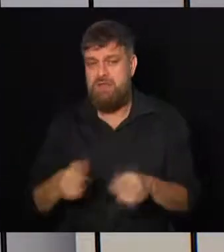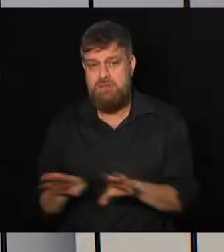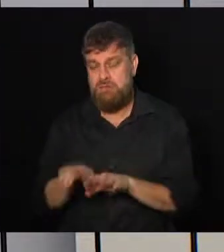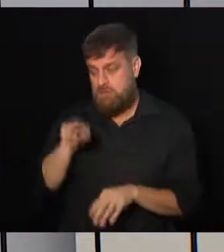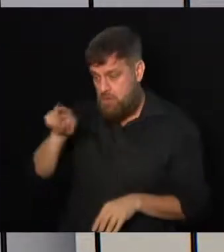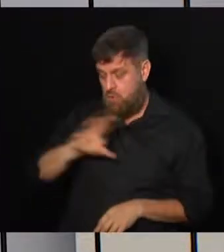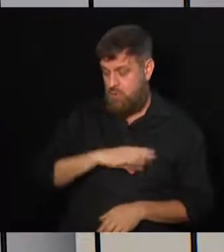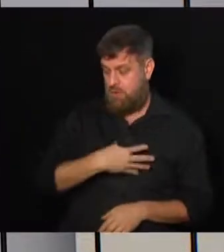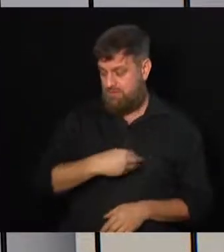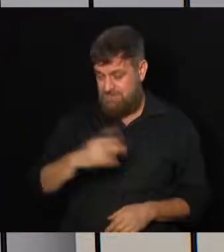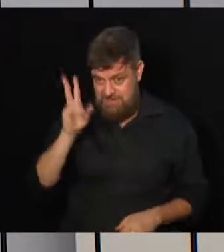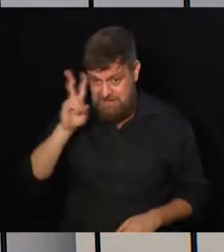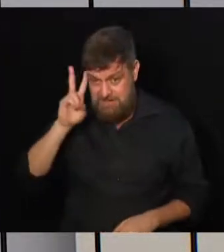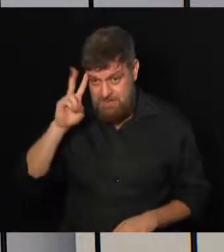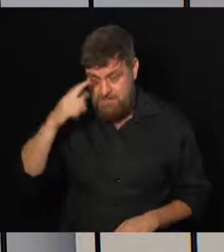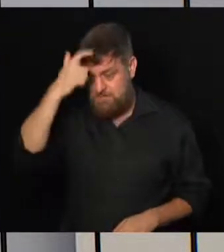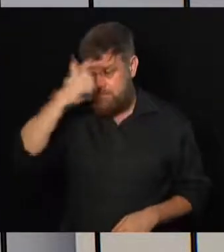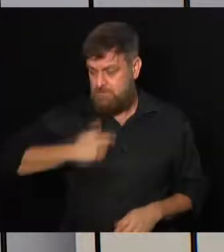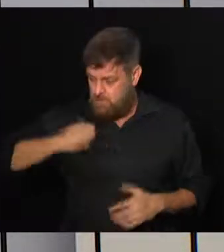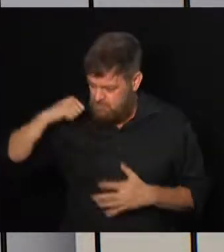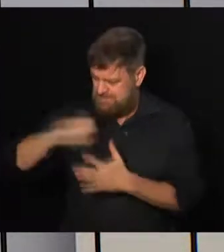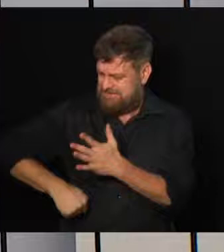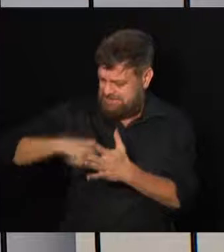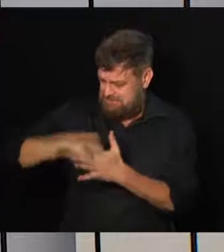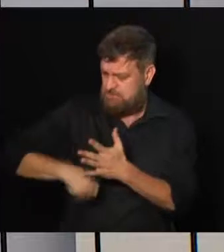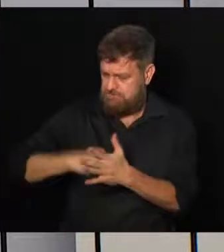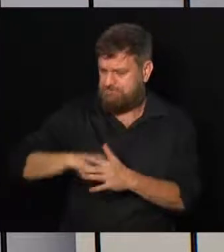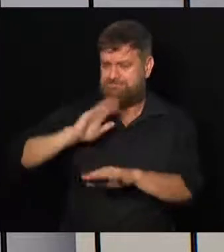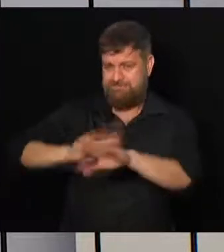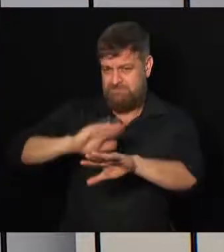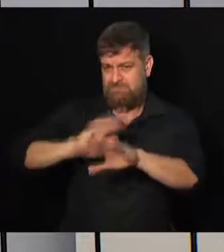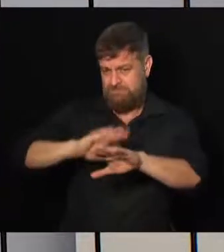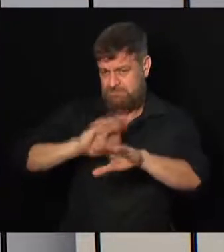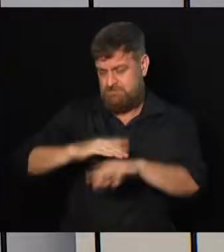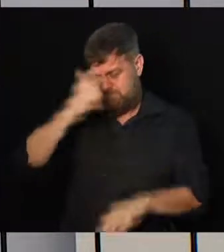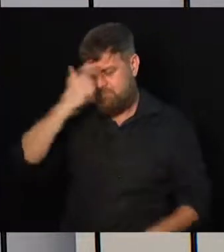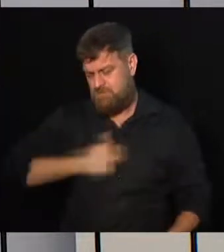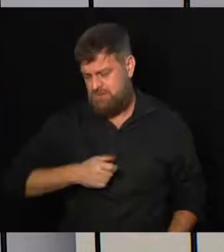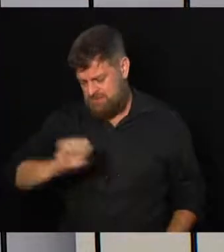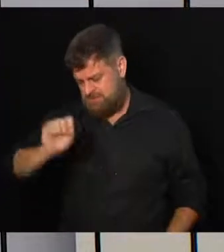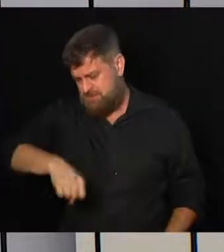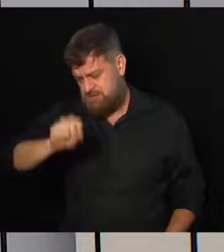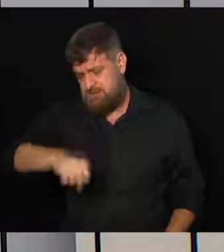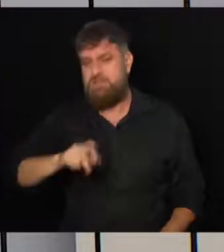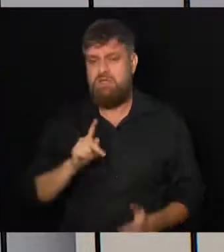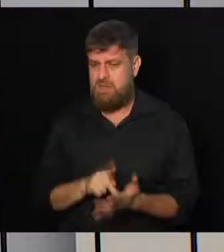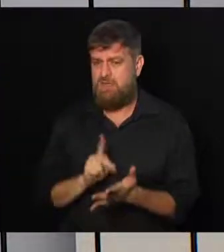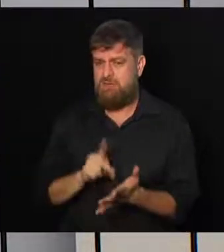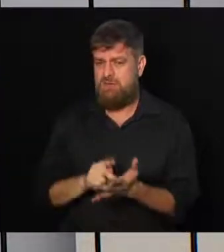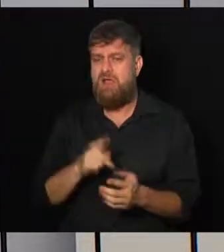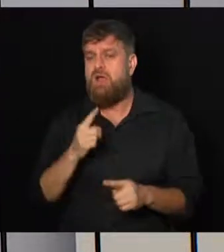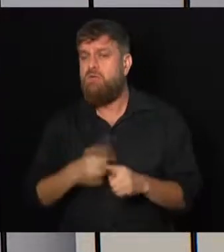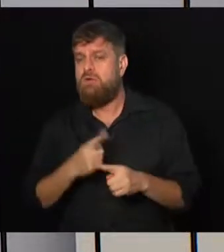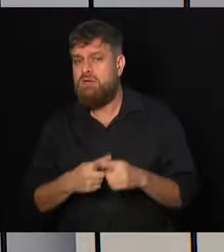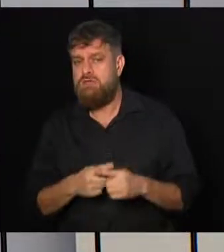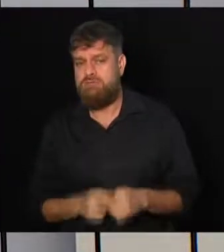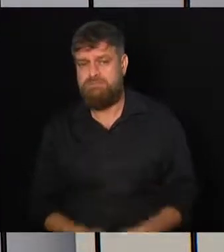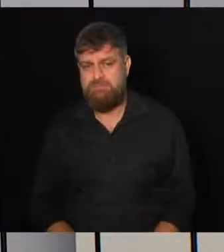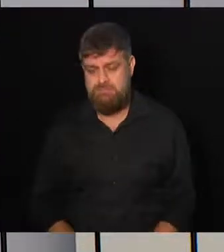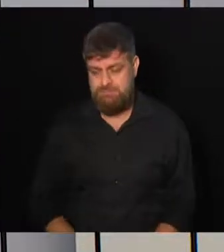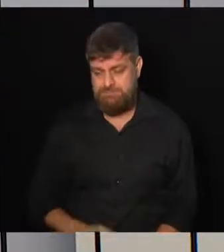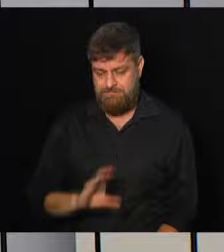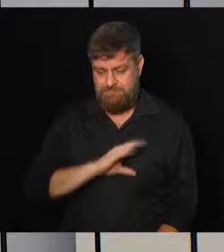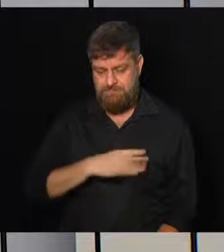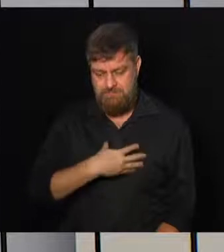bem lembrado, disse que eu levanto essa bandeira. E, de fato, eu levanto mesmo, porque, como o Campos